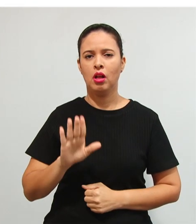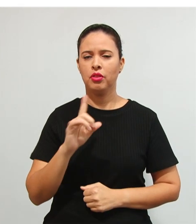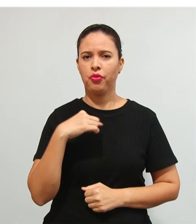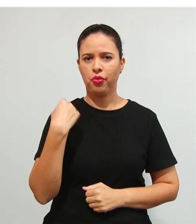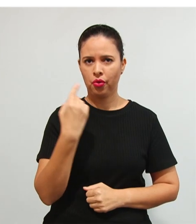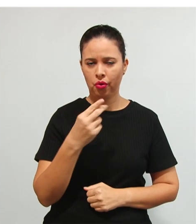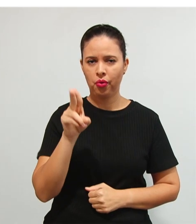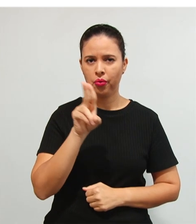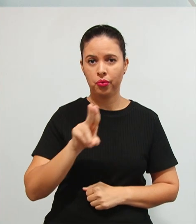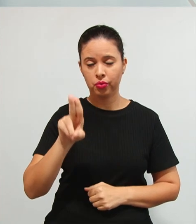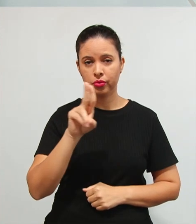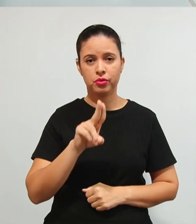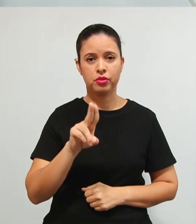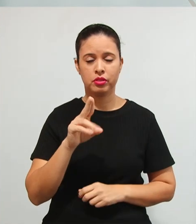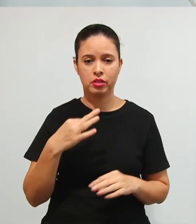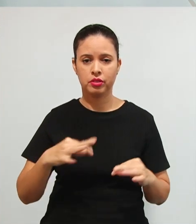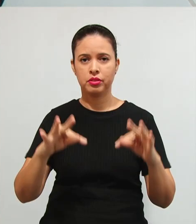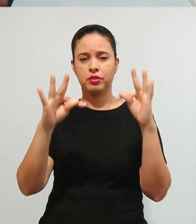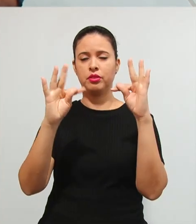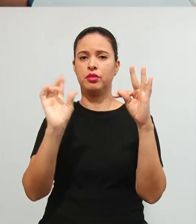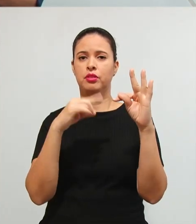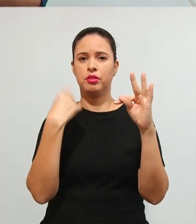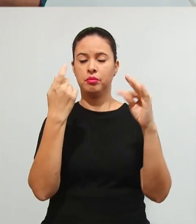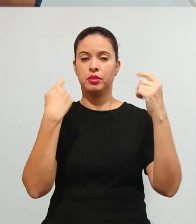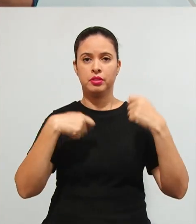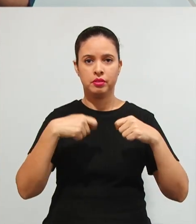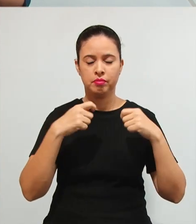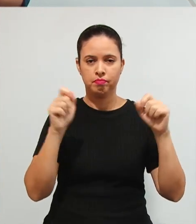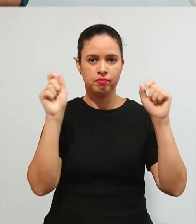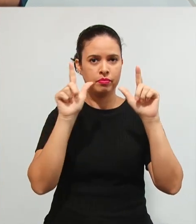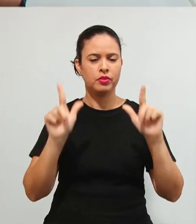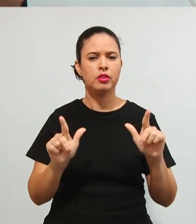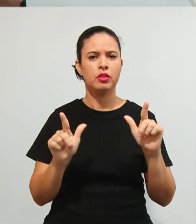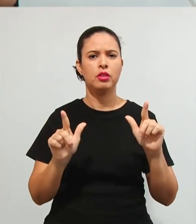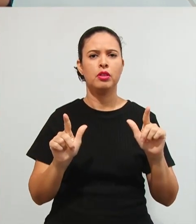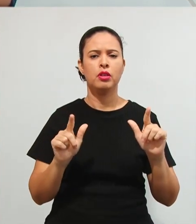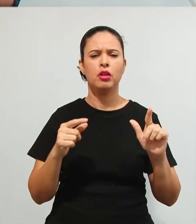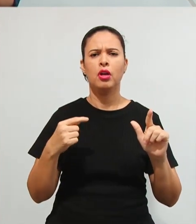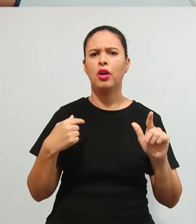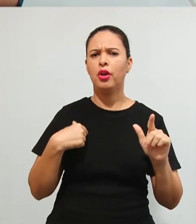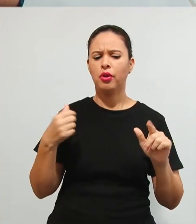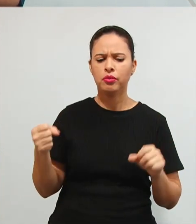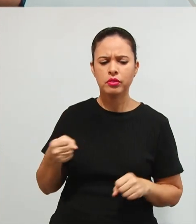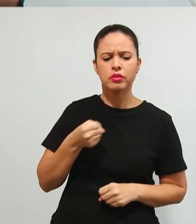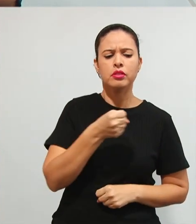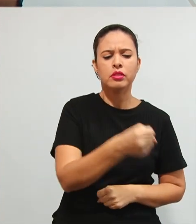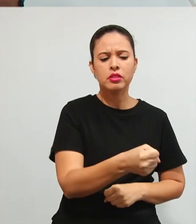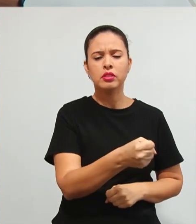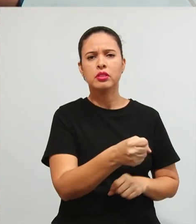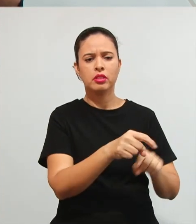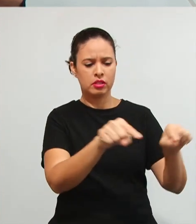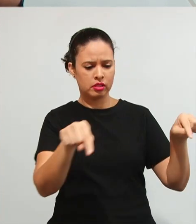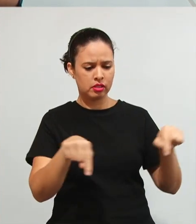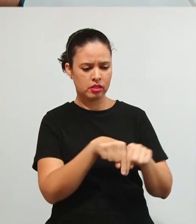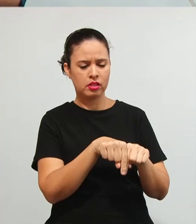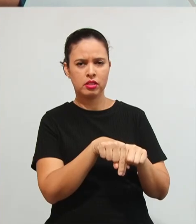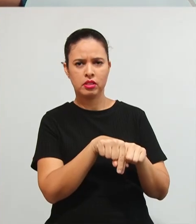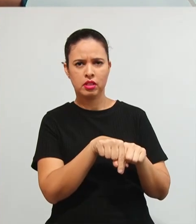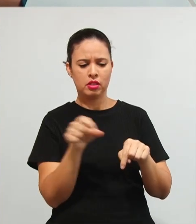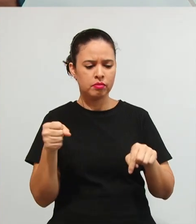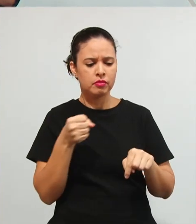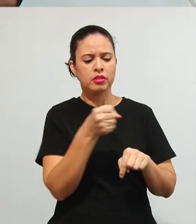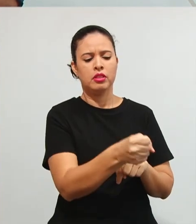dessas tecnologias em sala de aula, a gente tem que estar atento. Por que eu estou inserindo tecnologia? Eu quero que o aluno, por